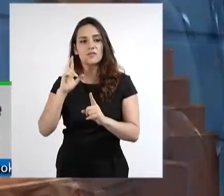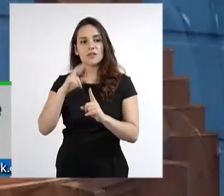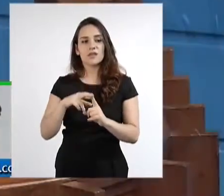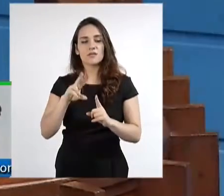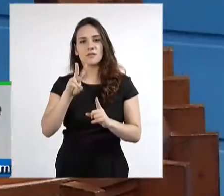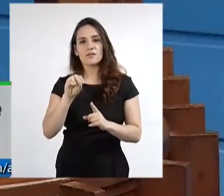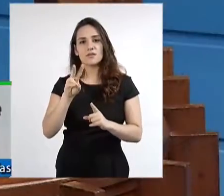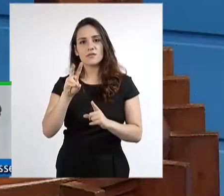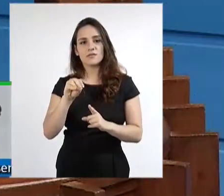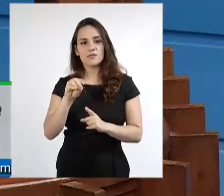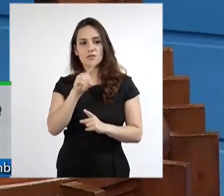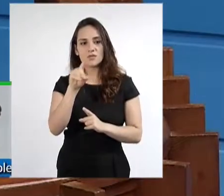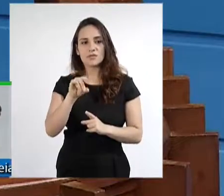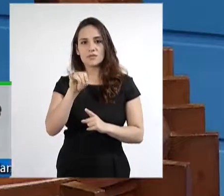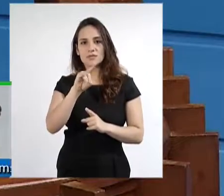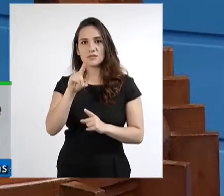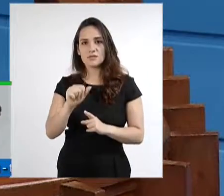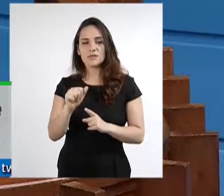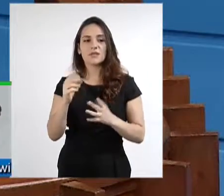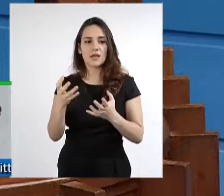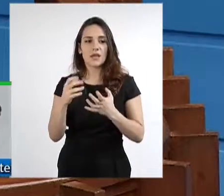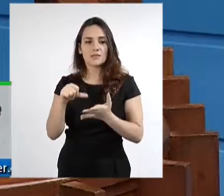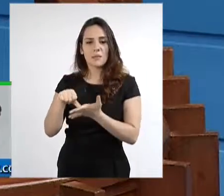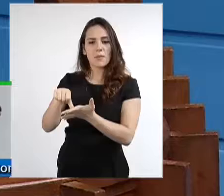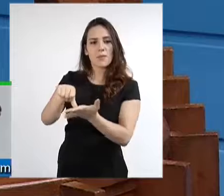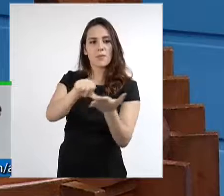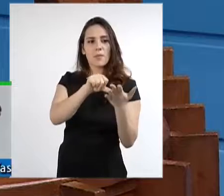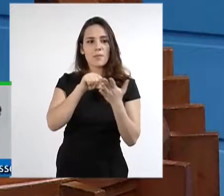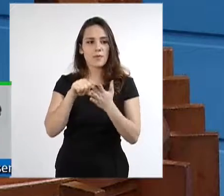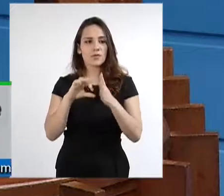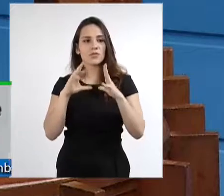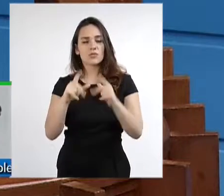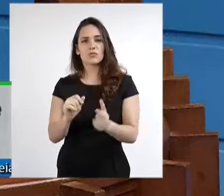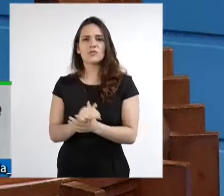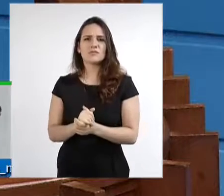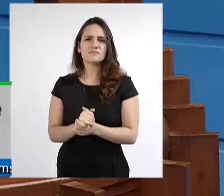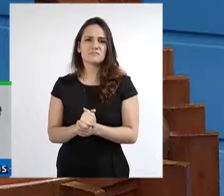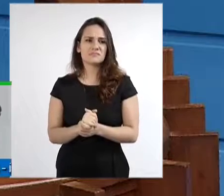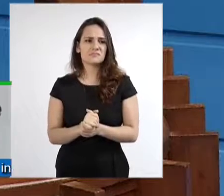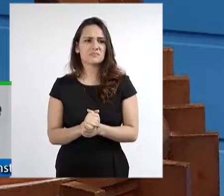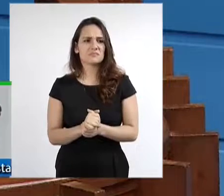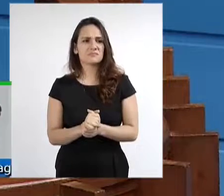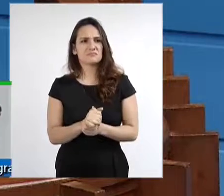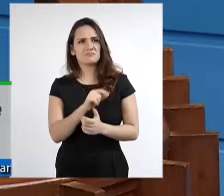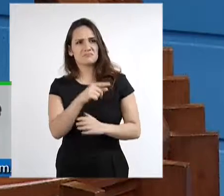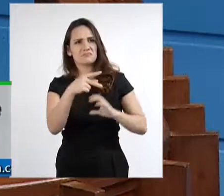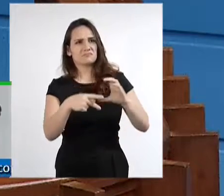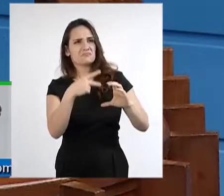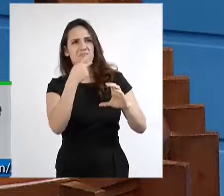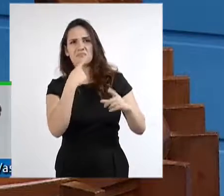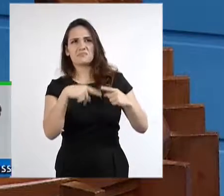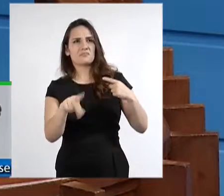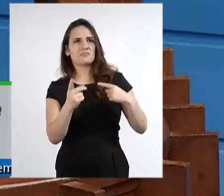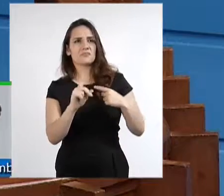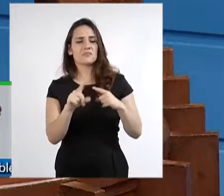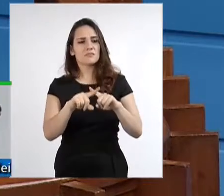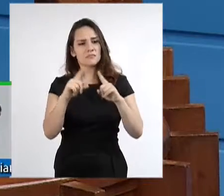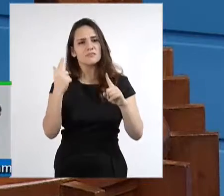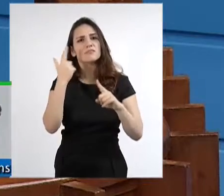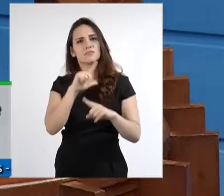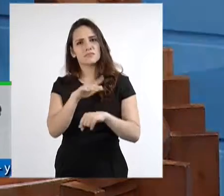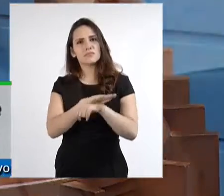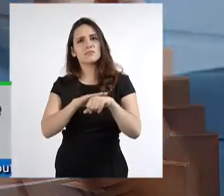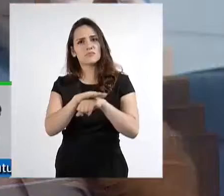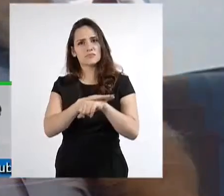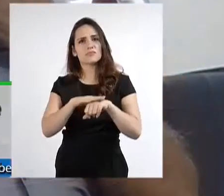colocasse um desses em cada região. É inconstitucional e tal, o procurador da Câmara naquele momento, enfim. Convencemos o